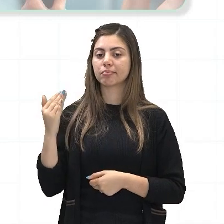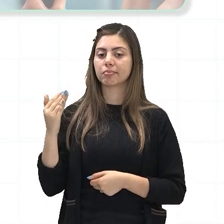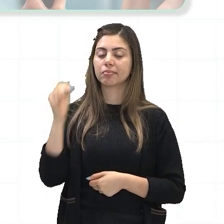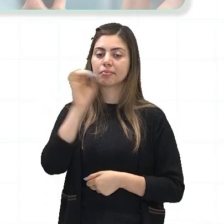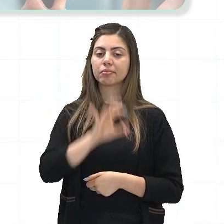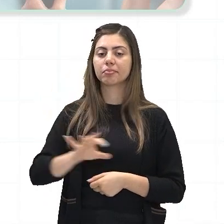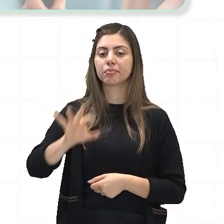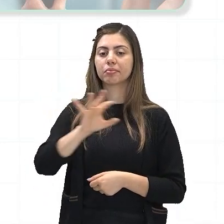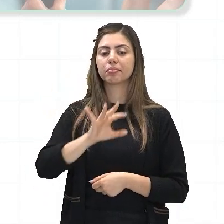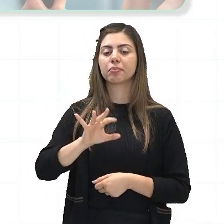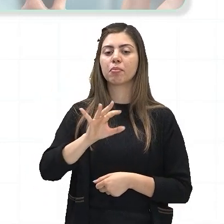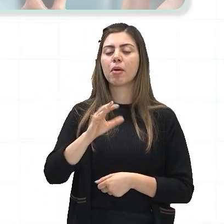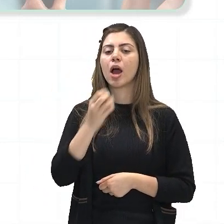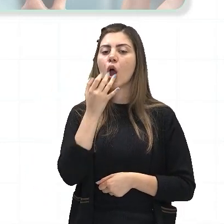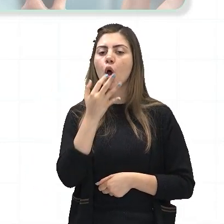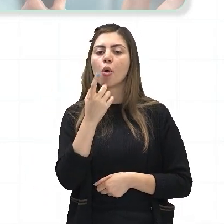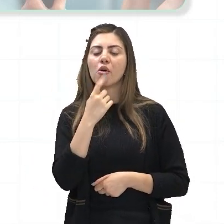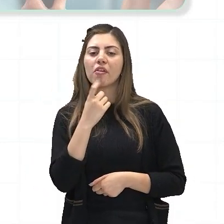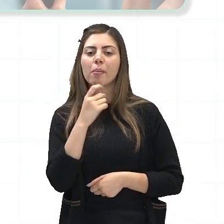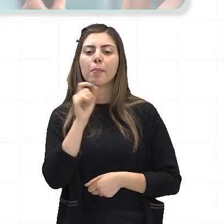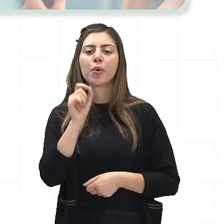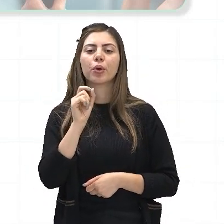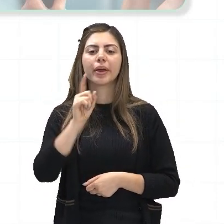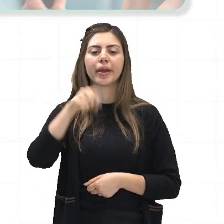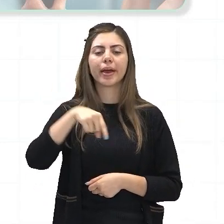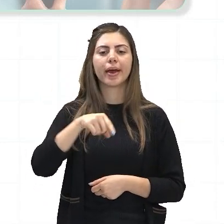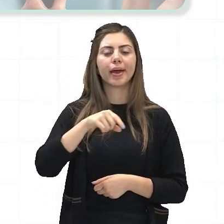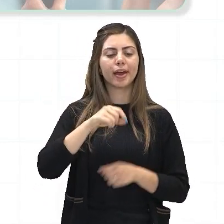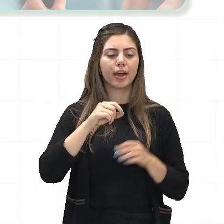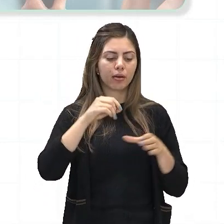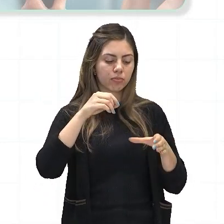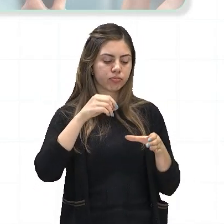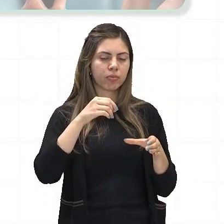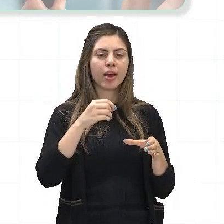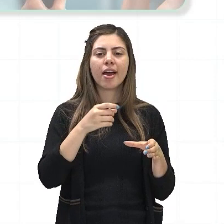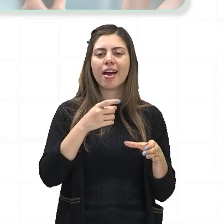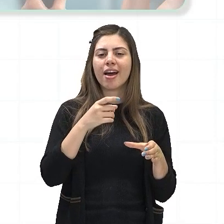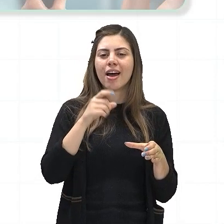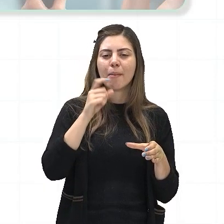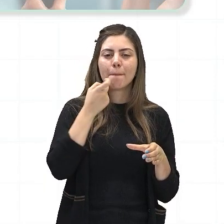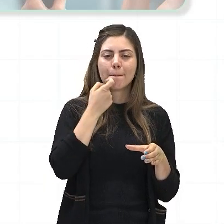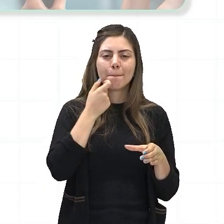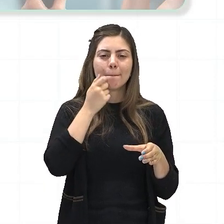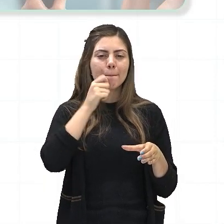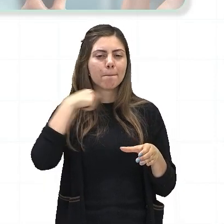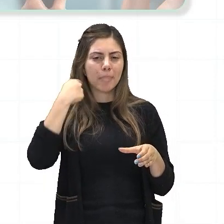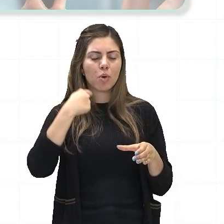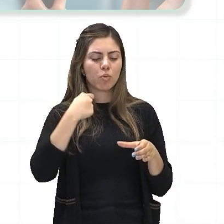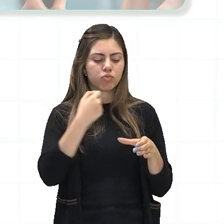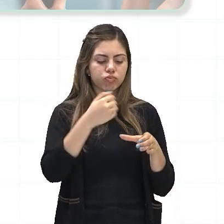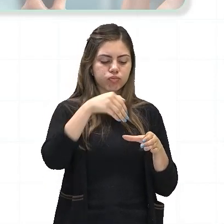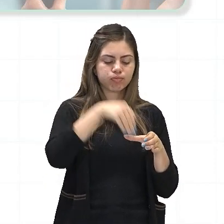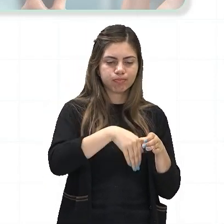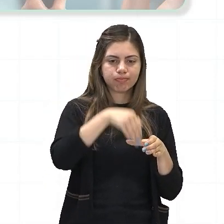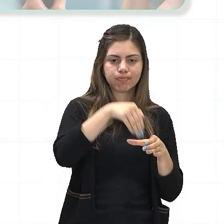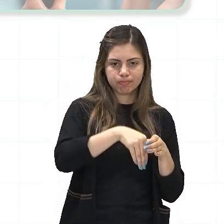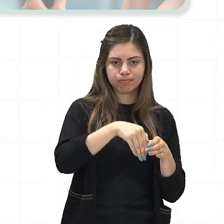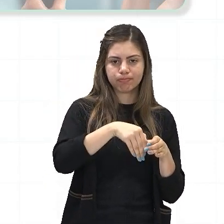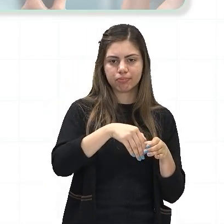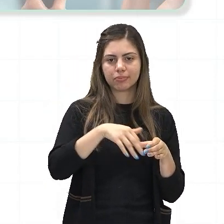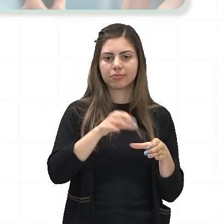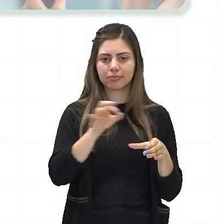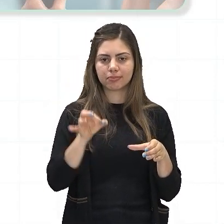primeira imagem, em vermelho, nós temos aí uma torradeira. E a torradeira, ela é utilizada para a pessoa torrar um pão, né?